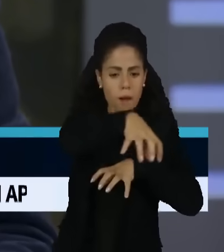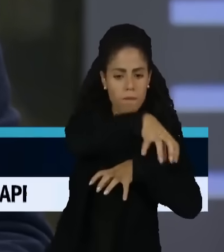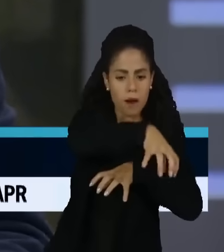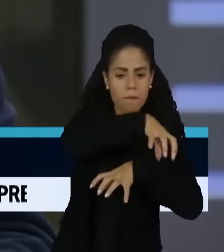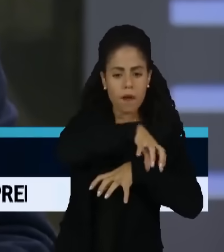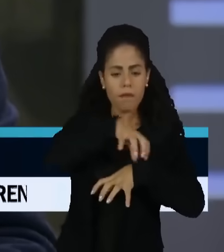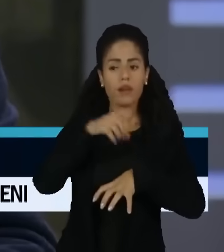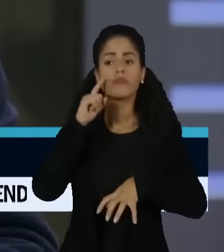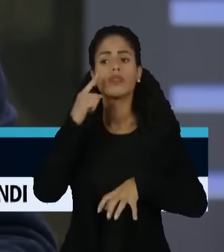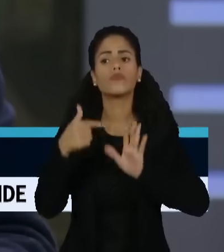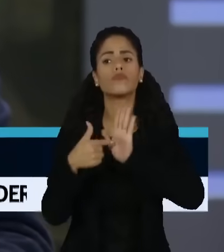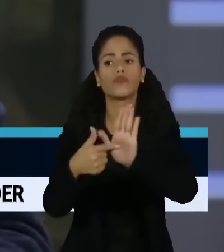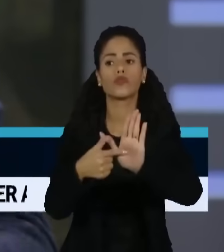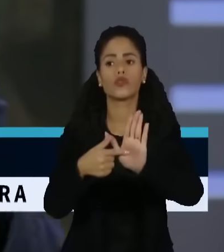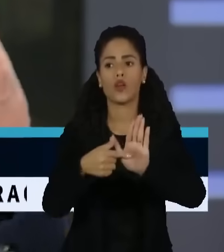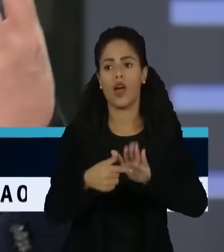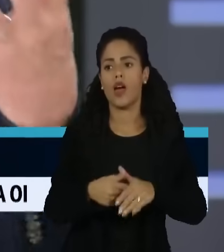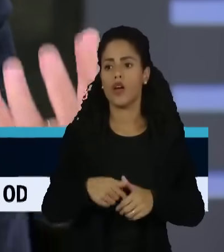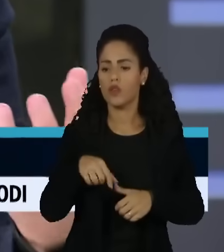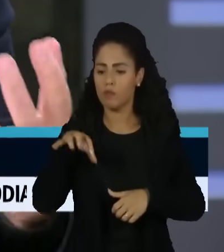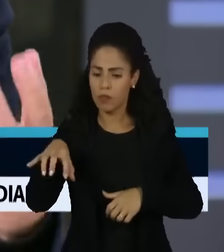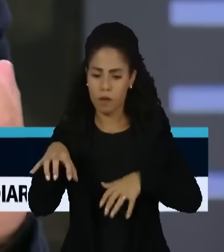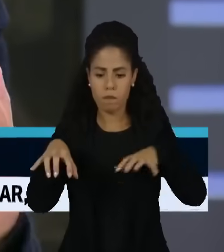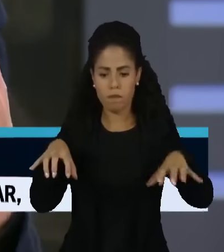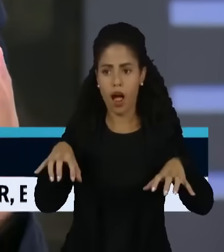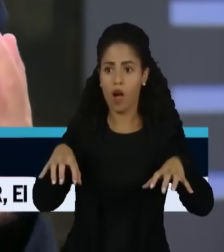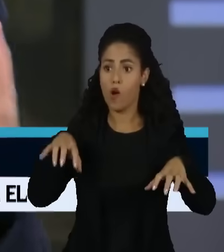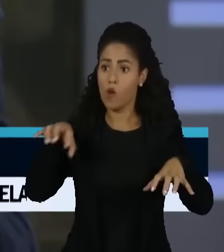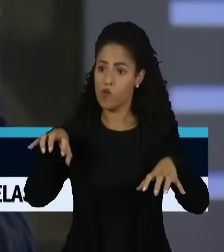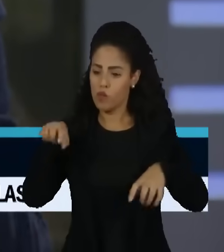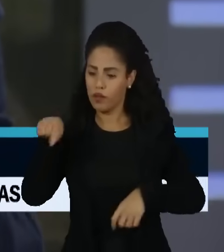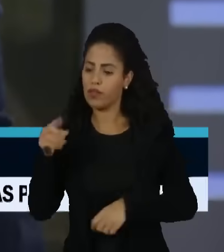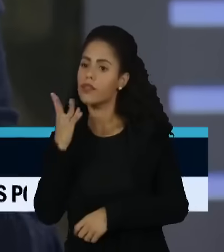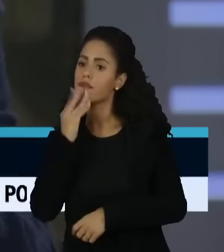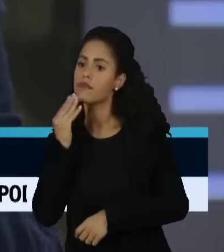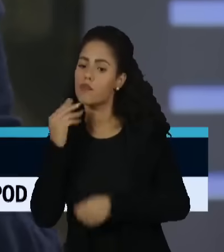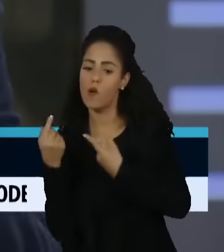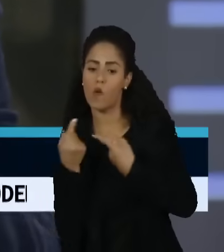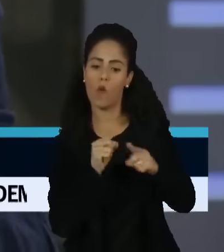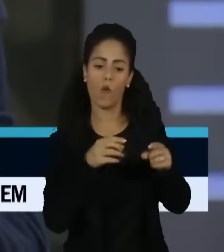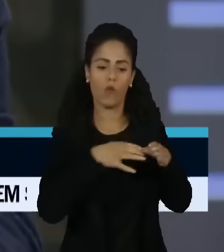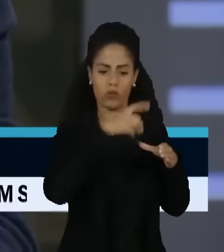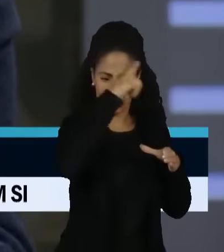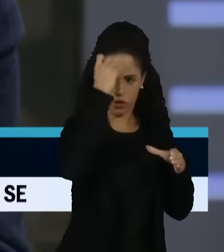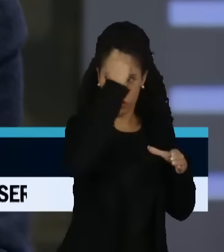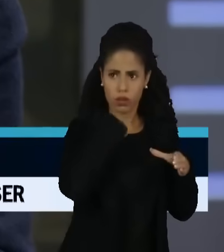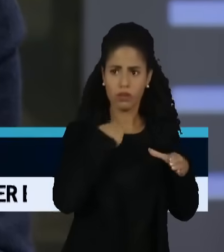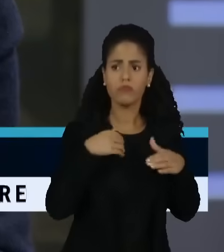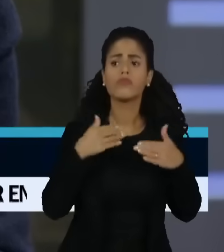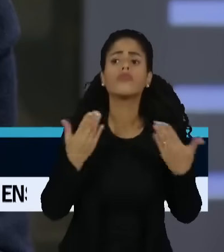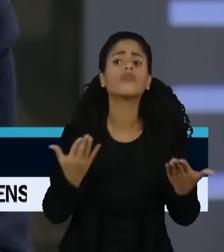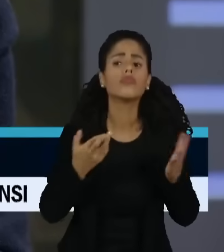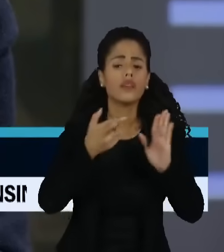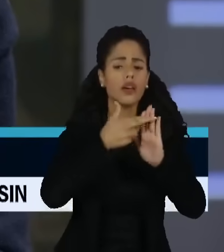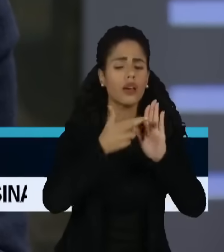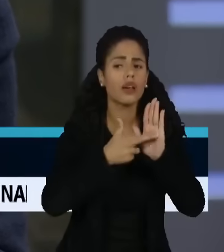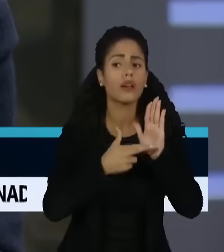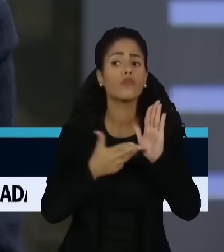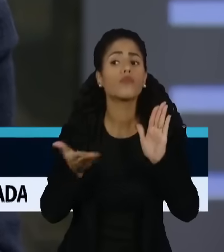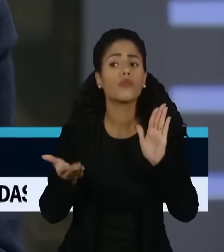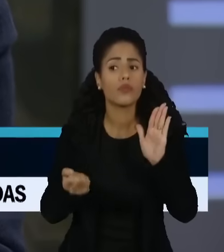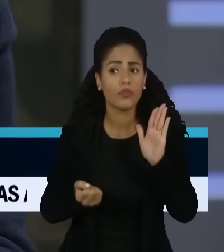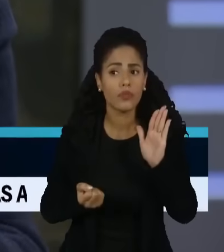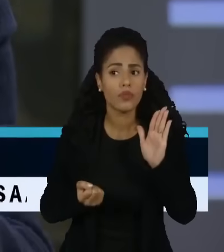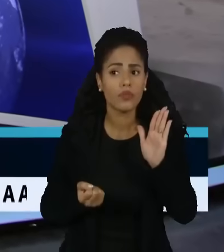bem, nós temos uma guerra entre um Estado e um grupo terrorista. Quer dizer, que regras são essas? E a dificuldade